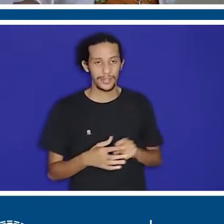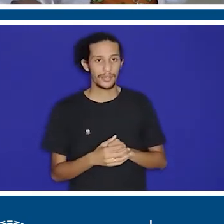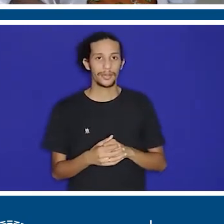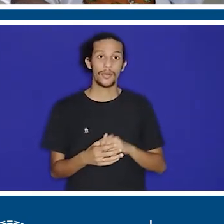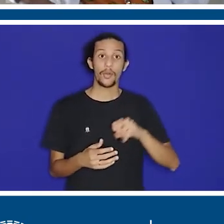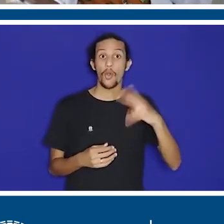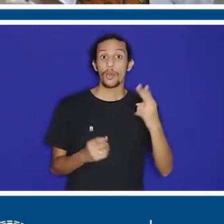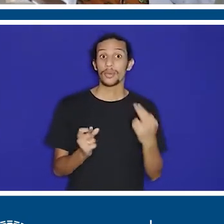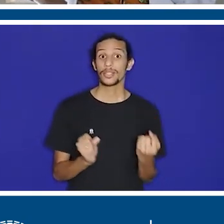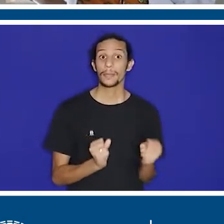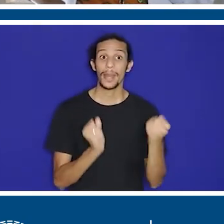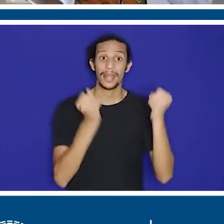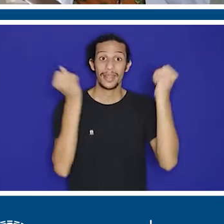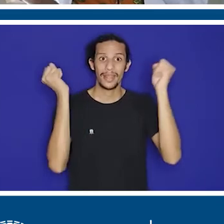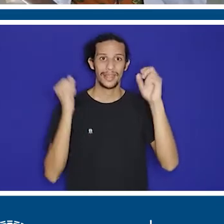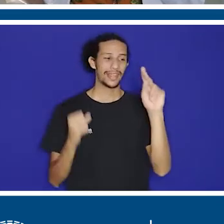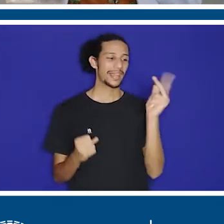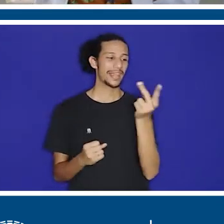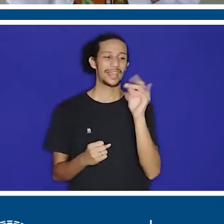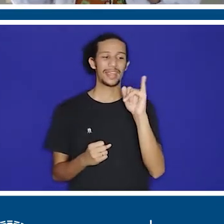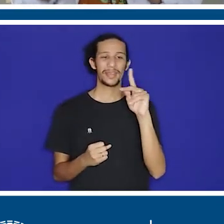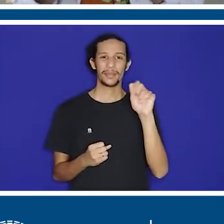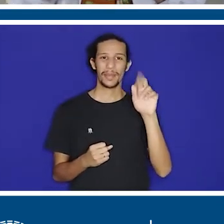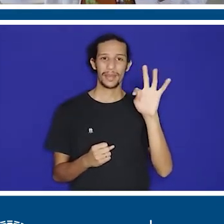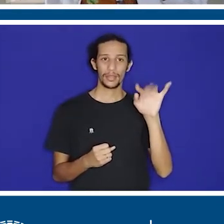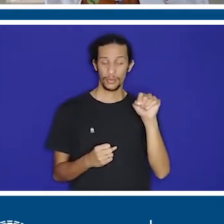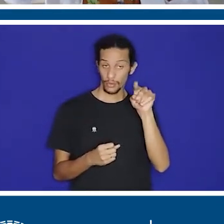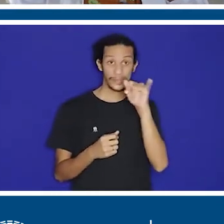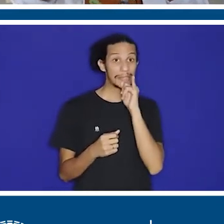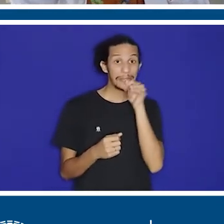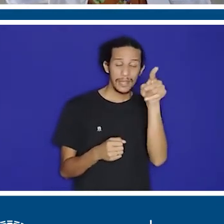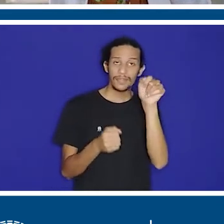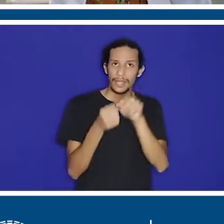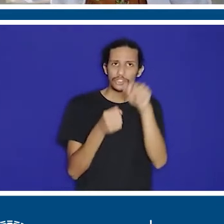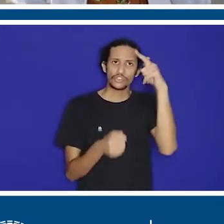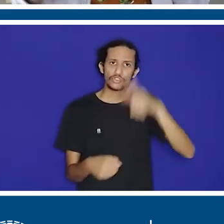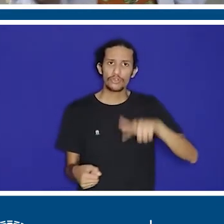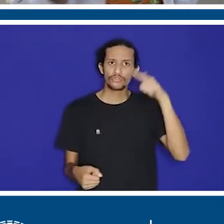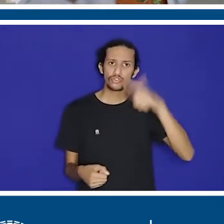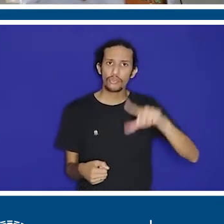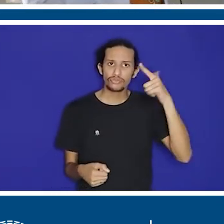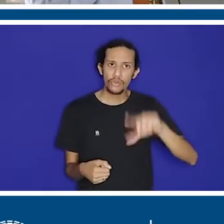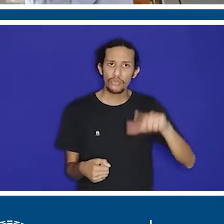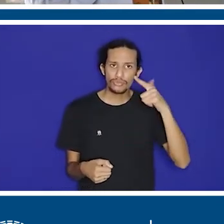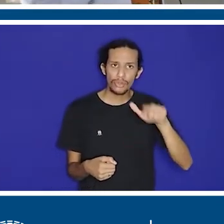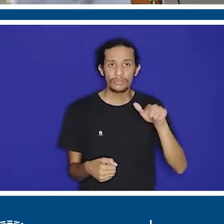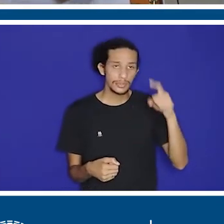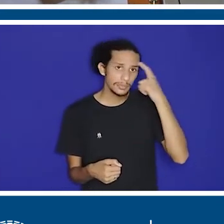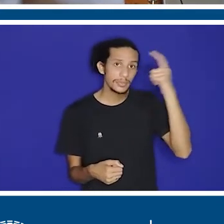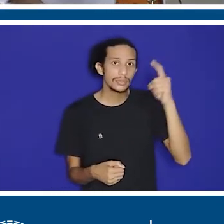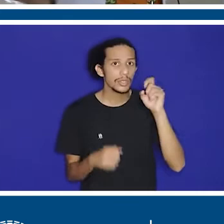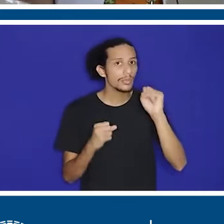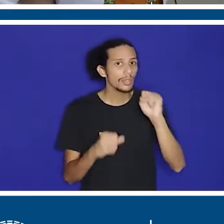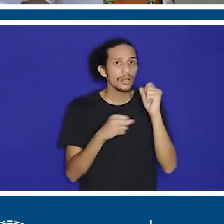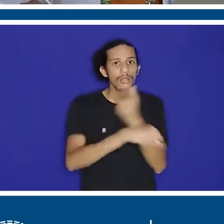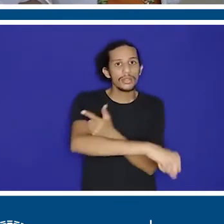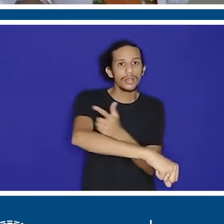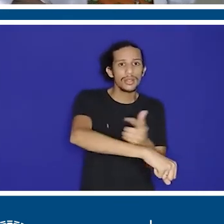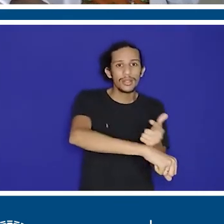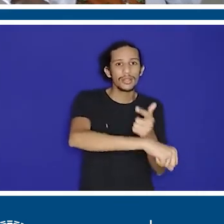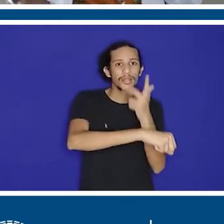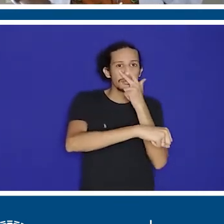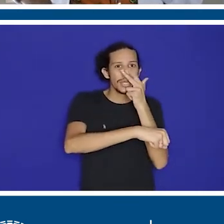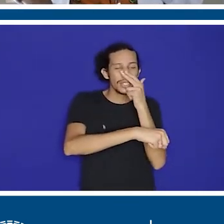Você acha que é hiperatividade? Se ele está ali fazendo aquela coisa o tempo inteiro, não é? Você acha que pode ser um